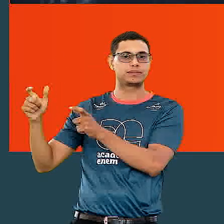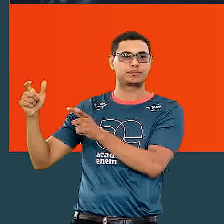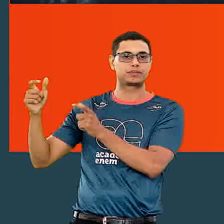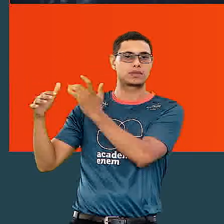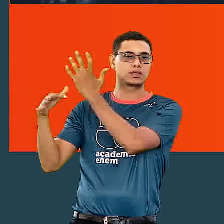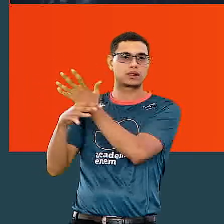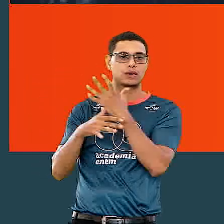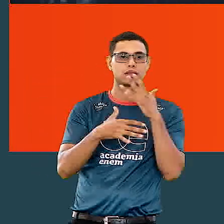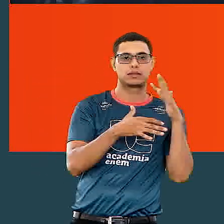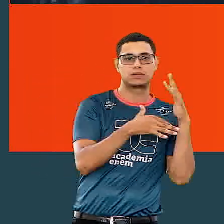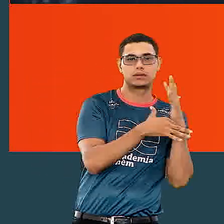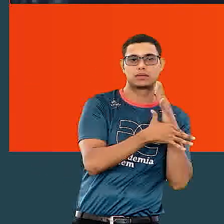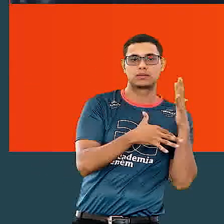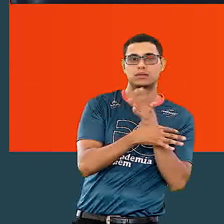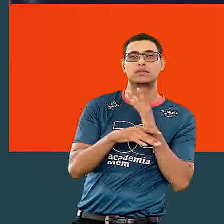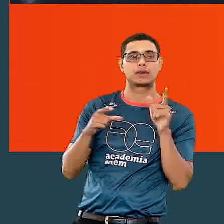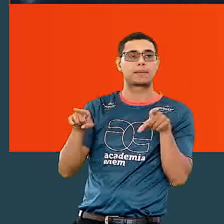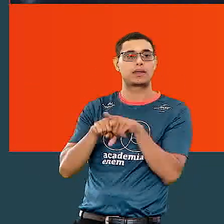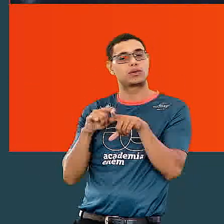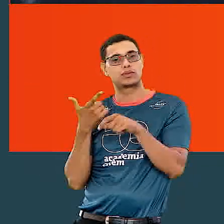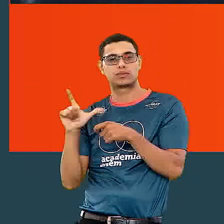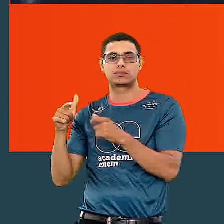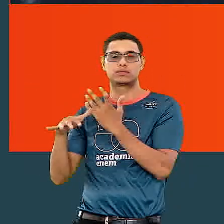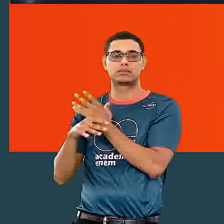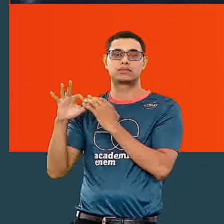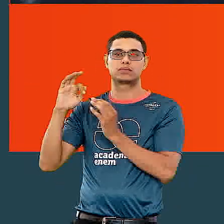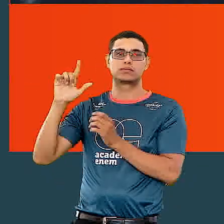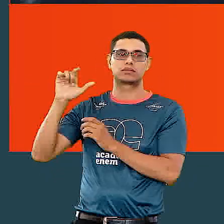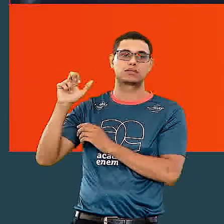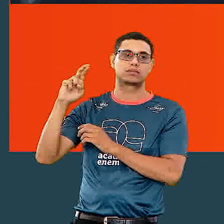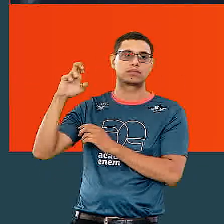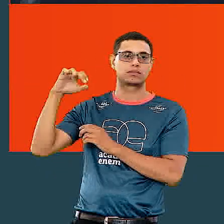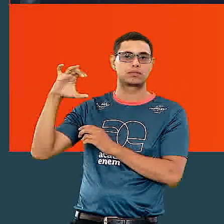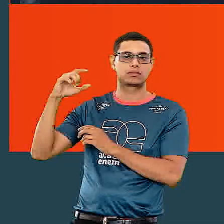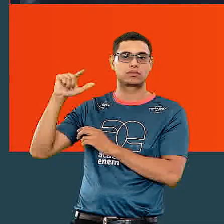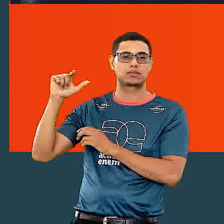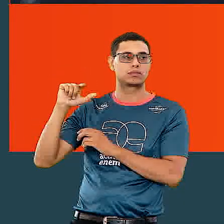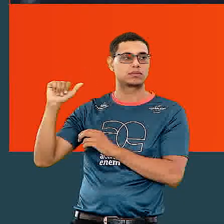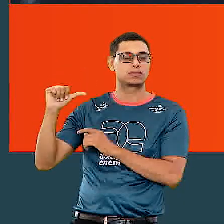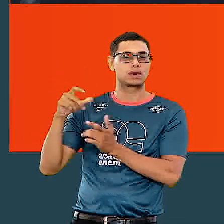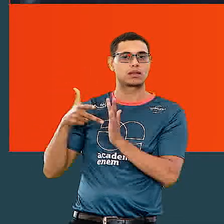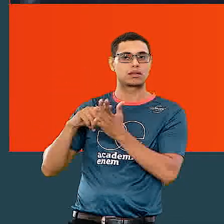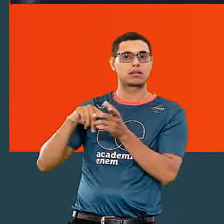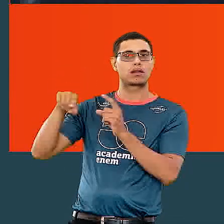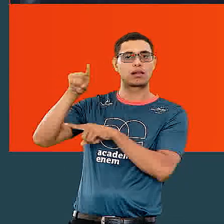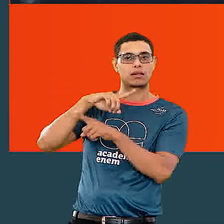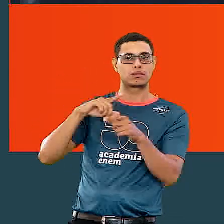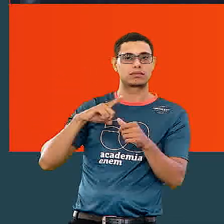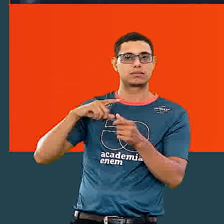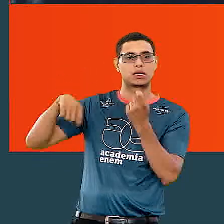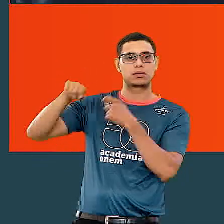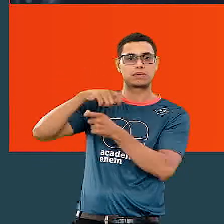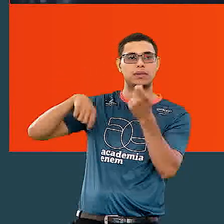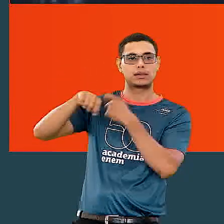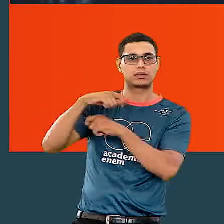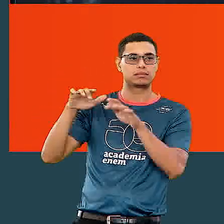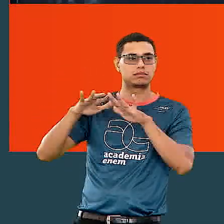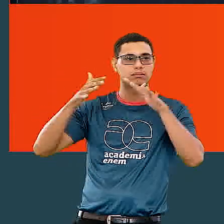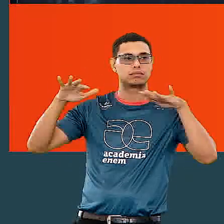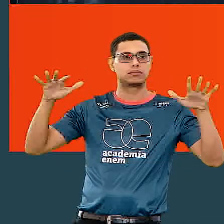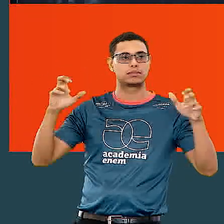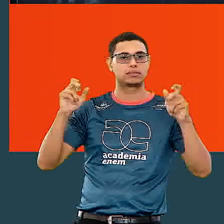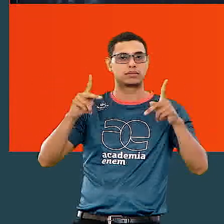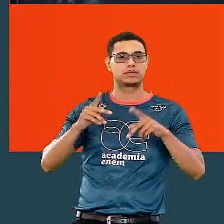Veneza, Gênova, Florença, são cidades que fazem o quê? Um excelente comércio marítimo. Só o Filas?